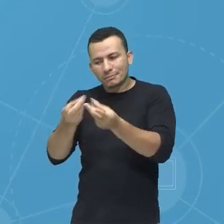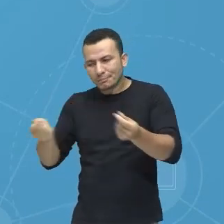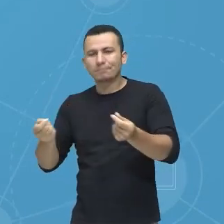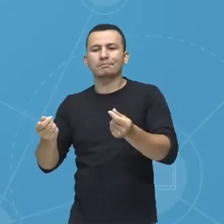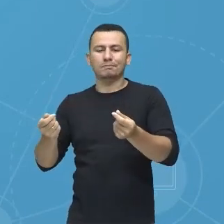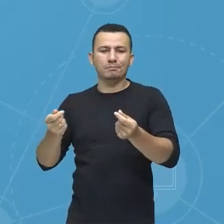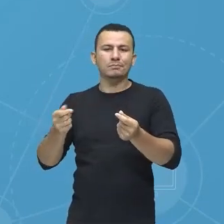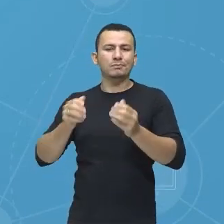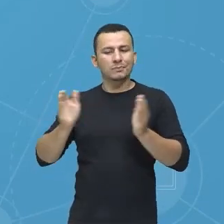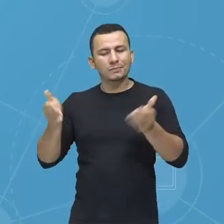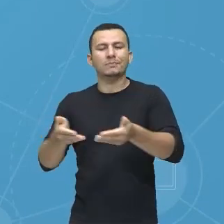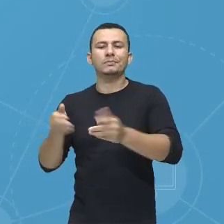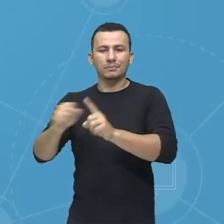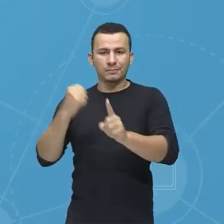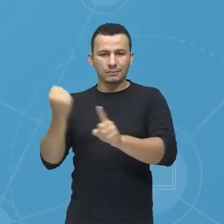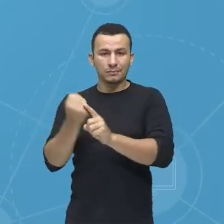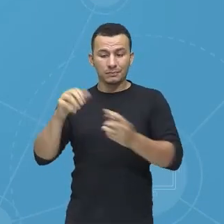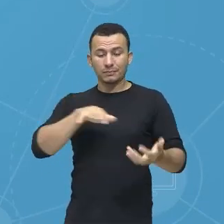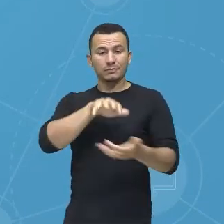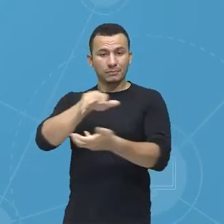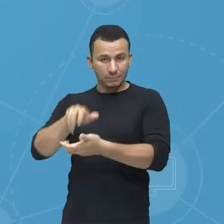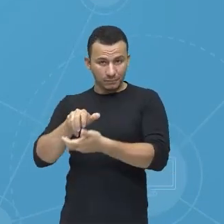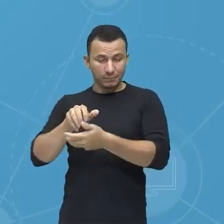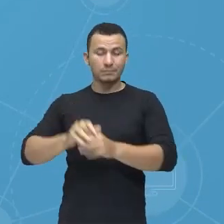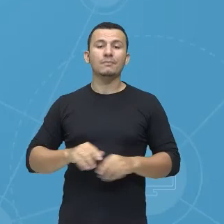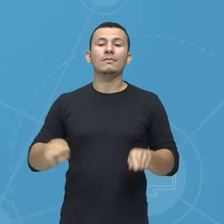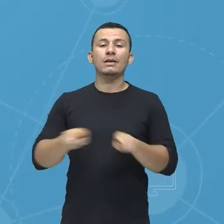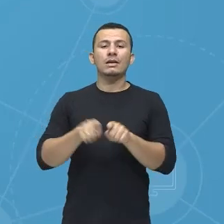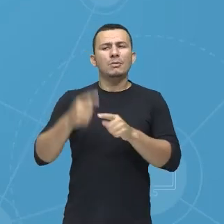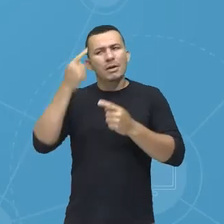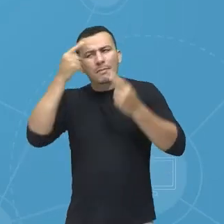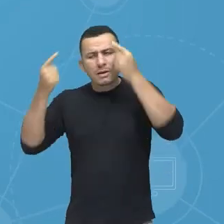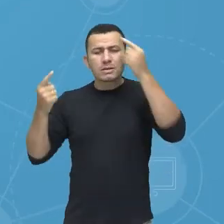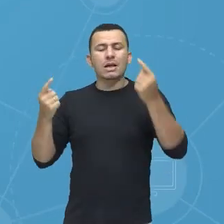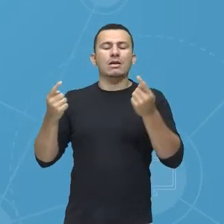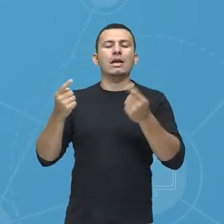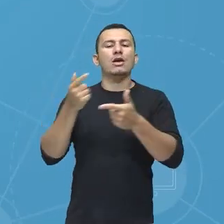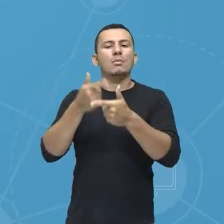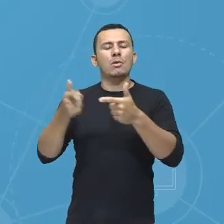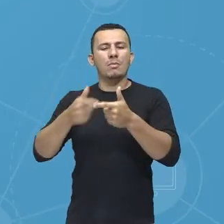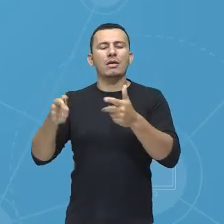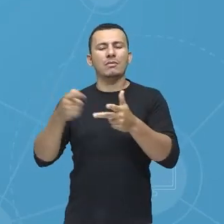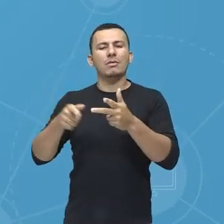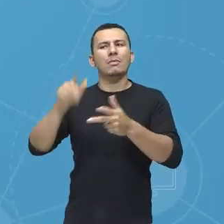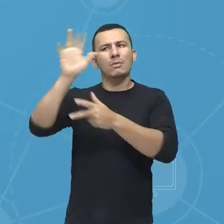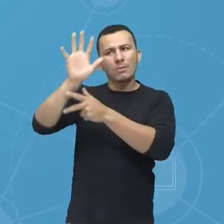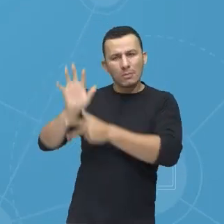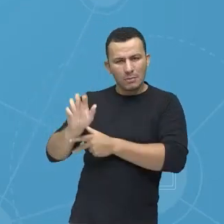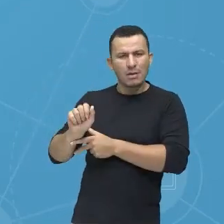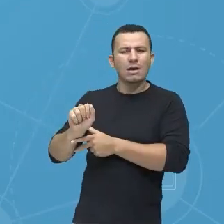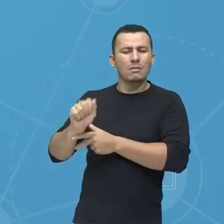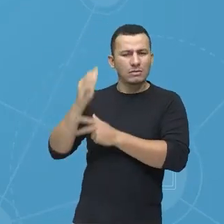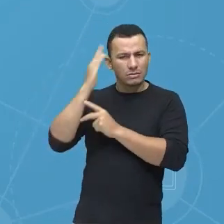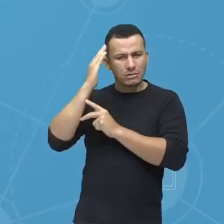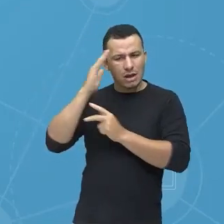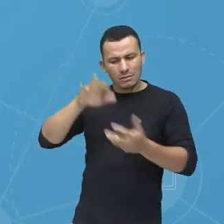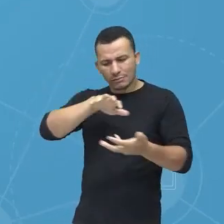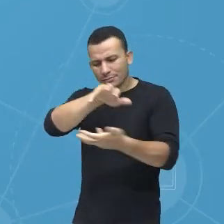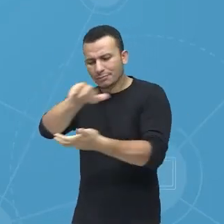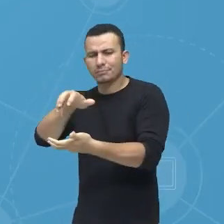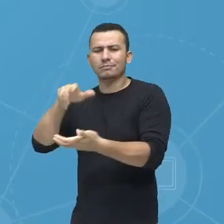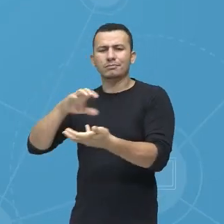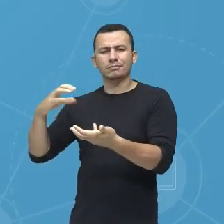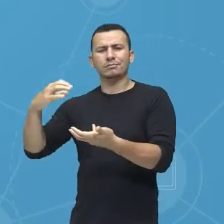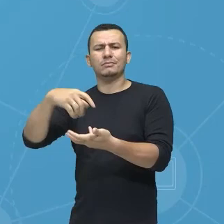das populações no planeta, criar soluções para problemas geográficos, porque o ser humano contorna muitos